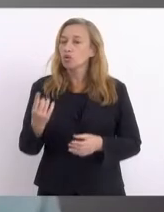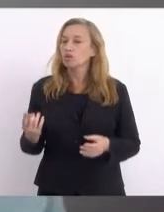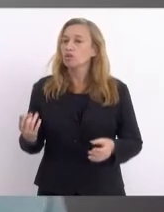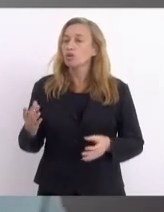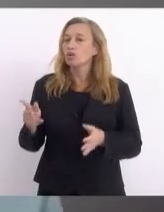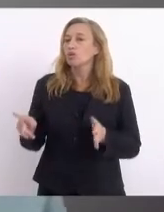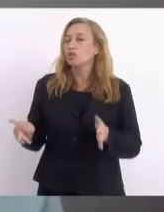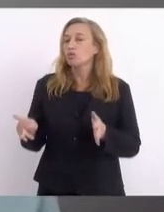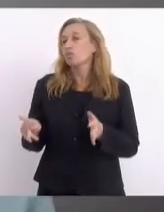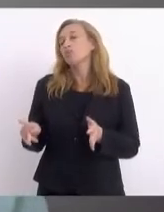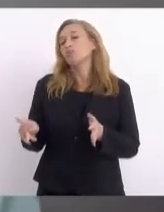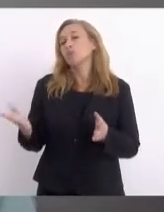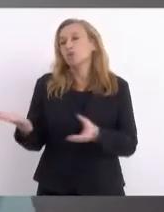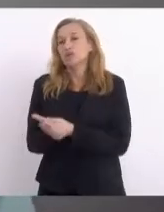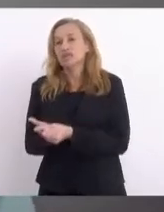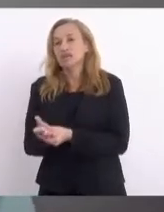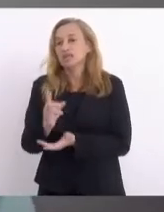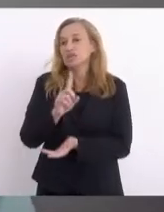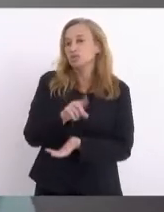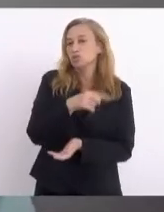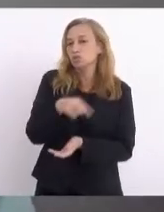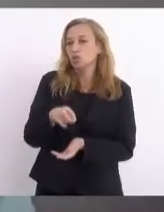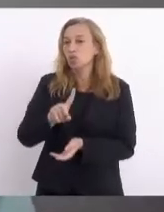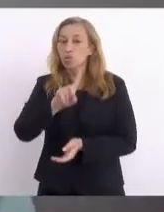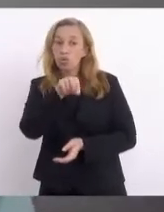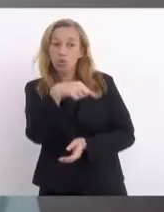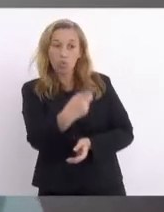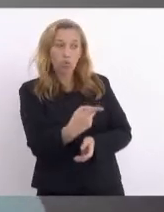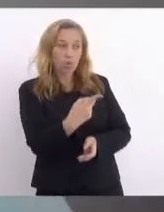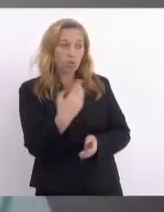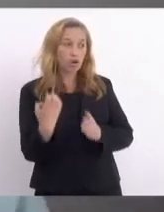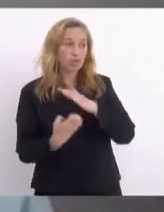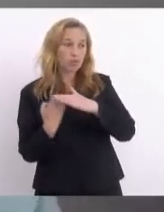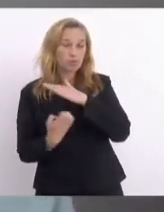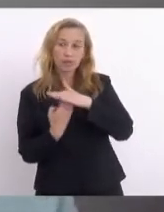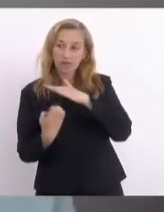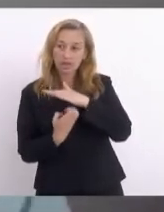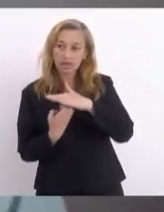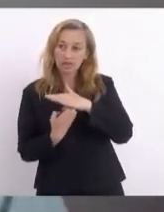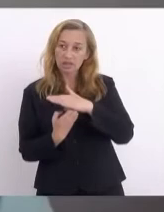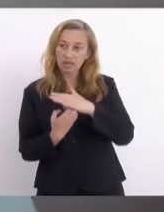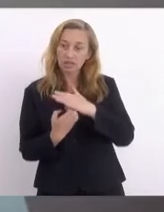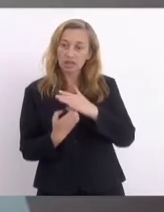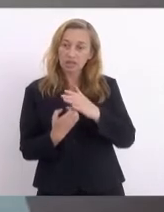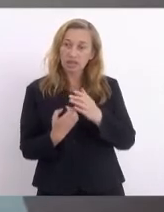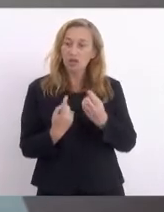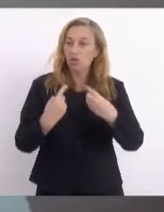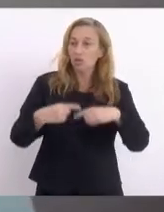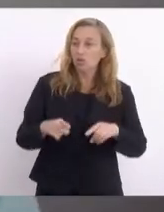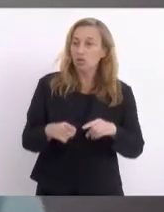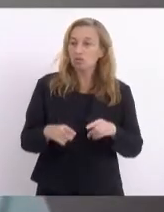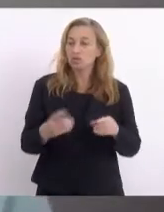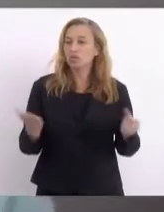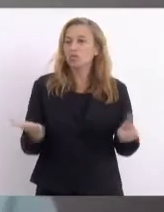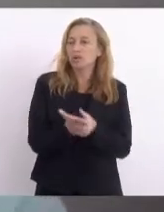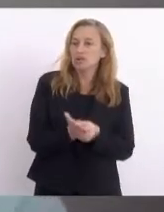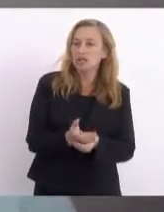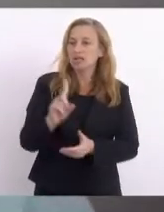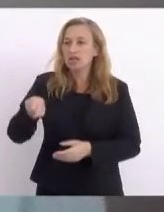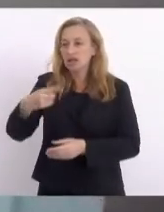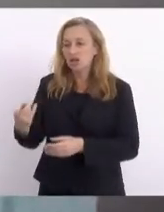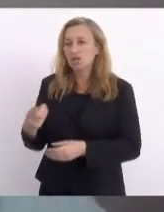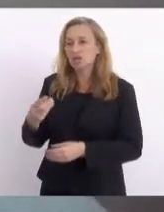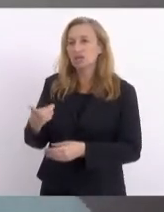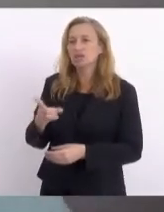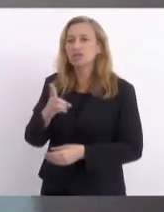nulo, outra movida pela concessionária querendo devolver a concessão e outra movida pela Defensoria Pública, inclusive